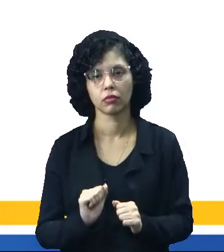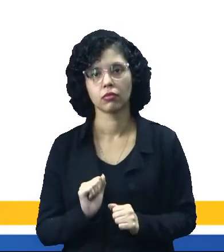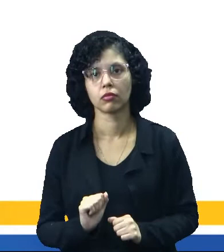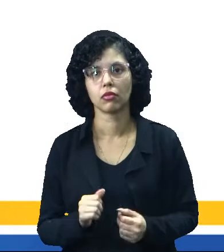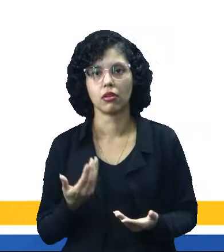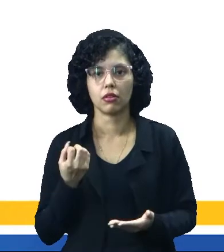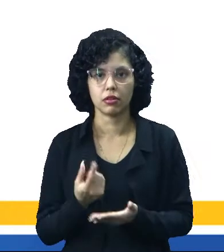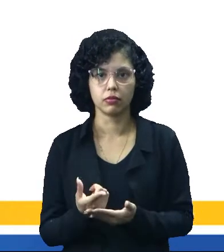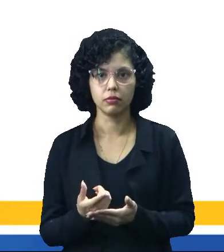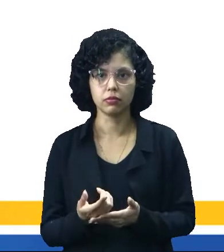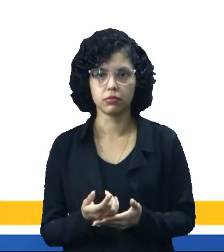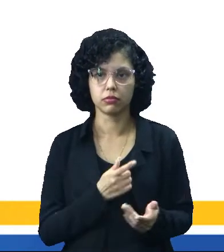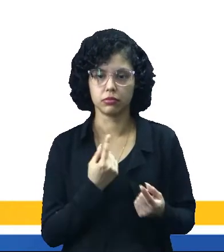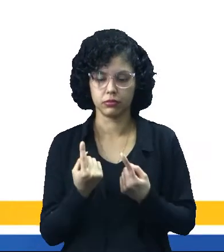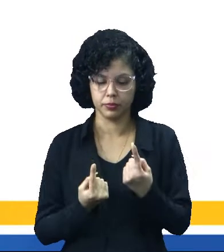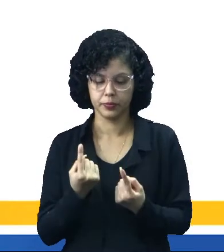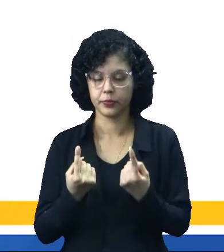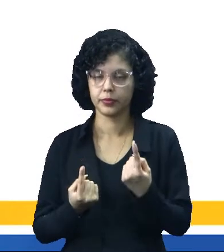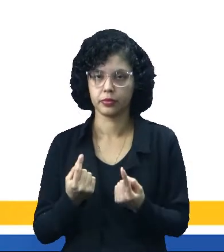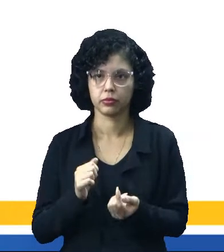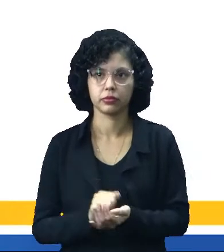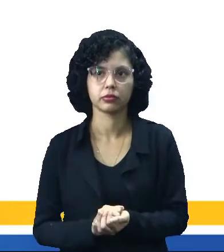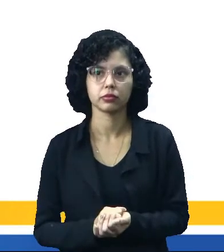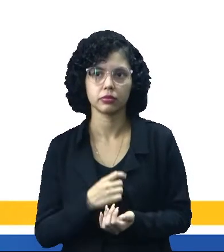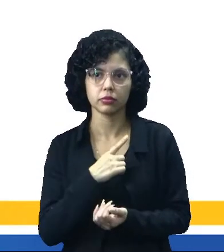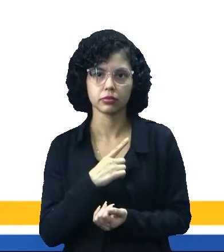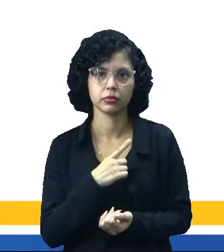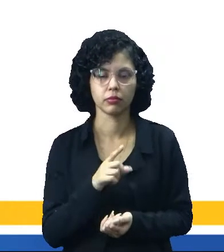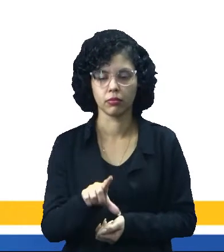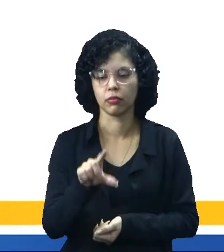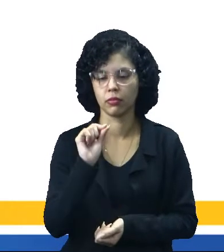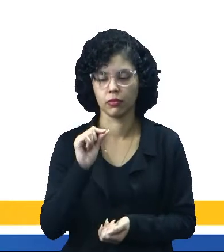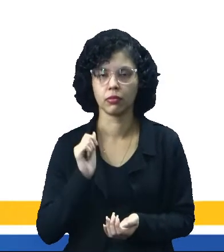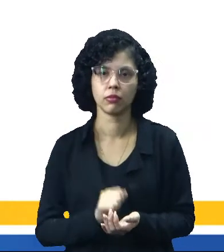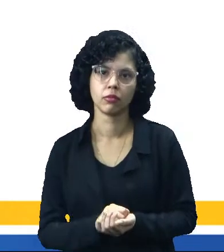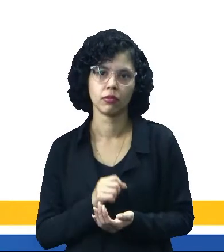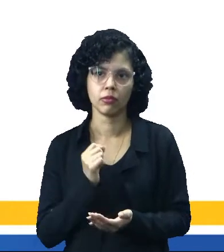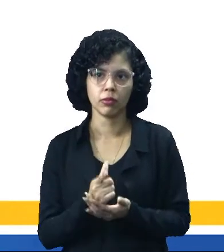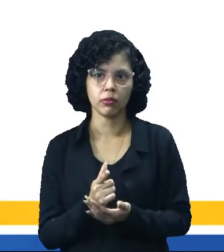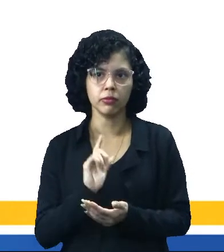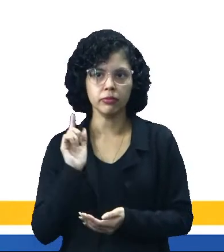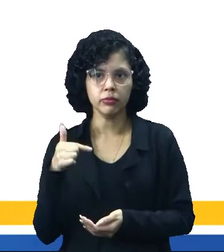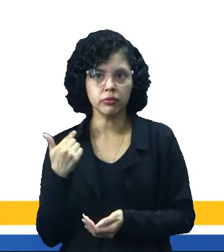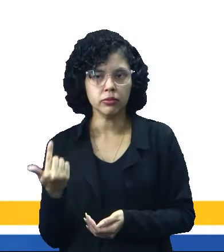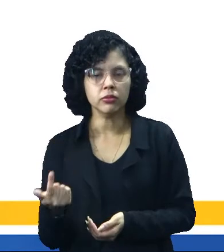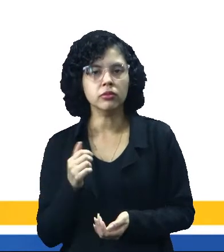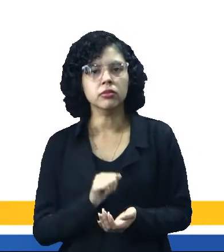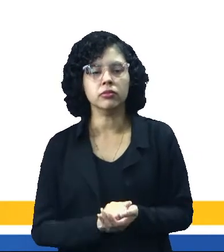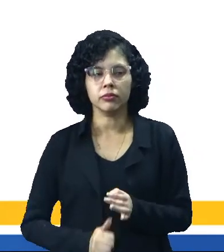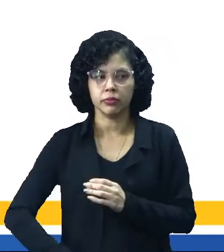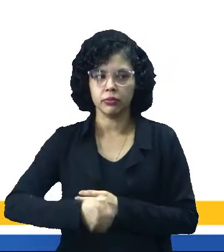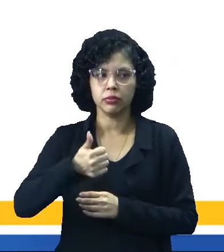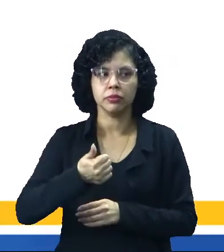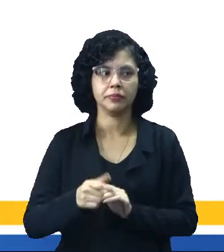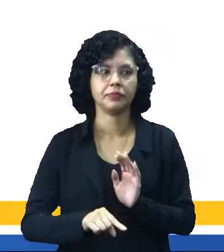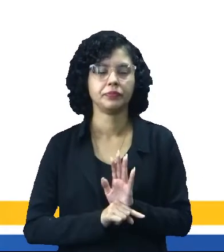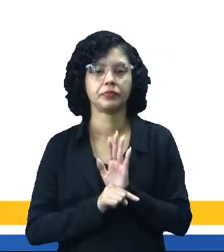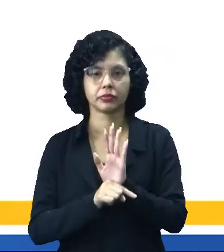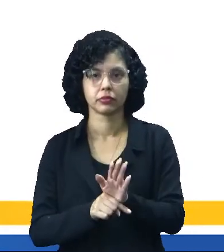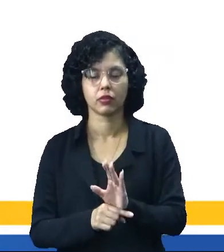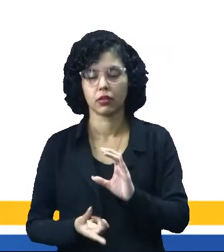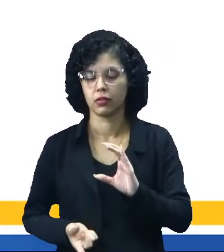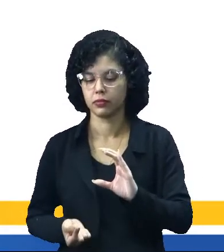comprar qualquer um dos dois. Então, a gente tem o poder de escolha do consumidor, que é uma outra vantagem oferecida aí pelo